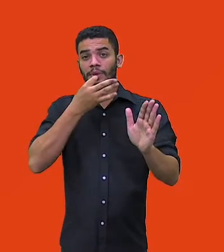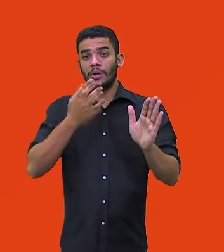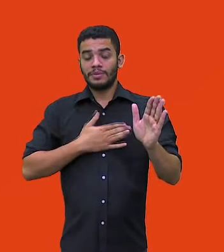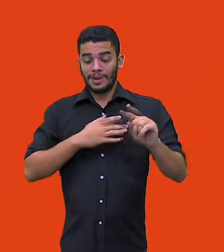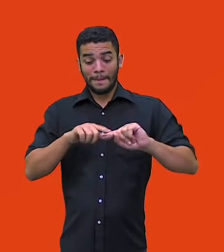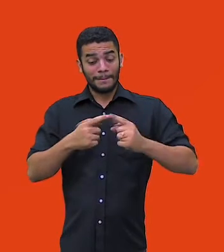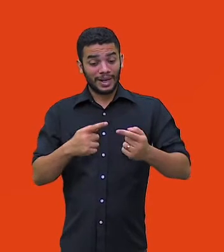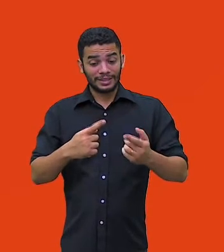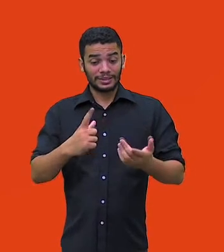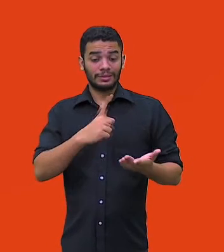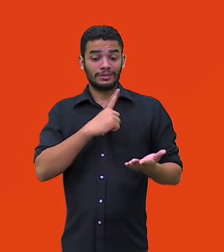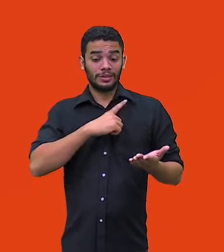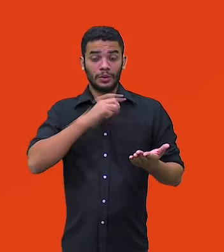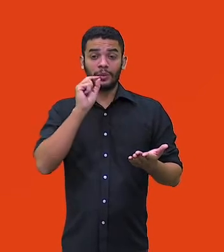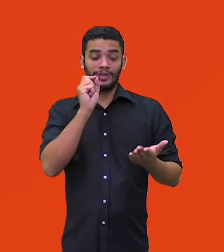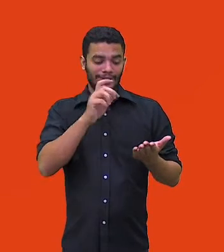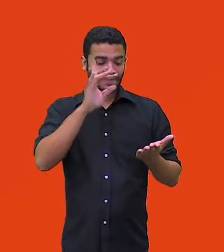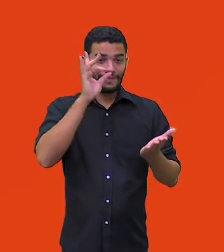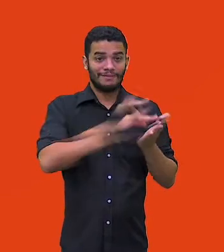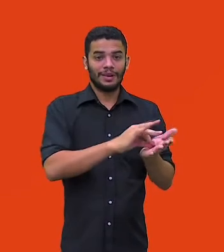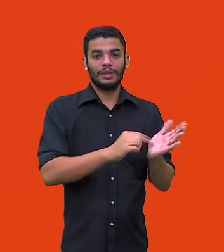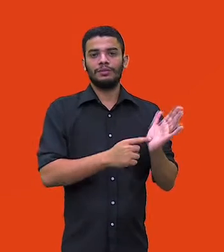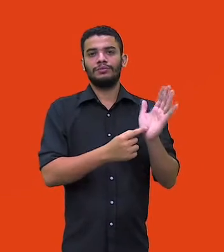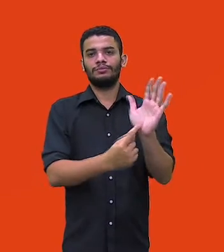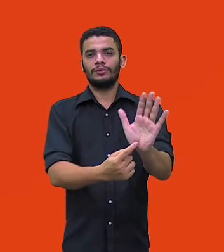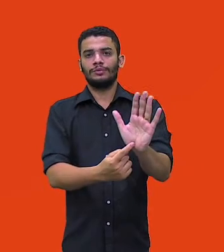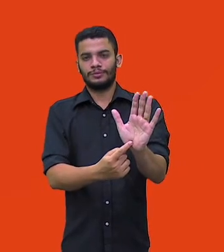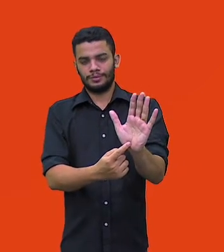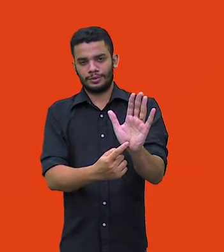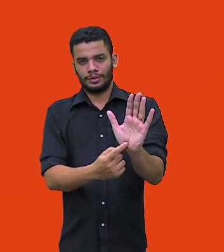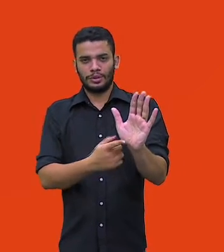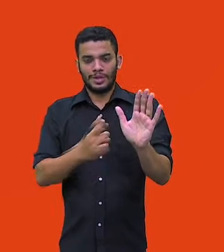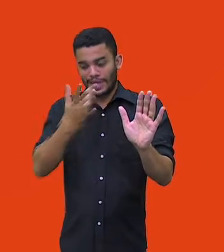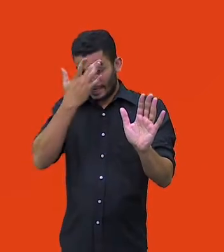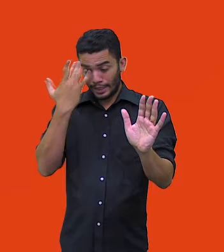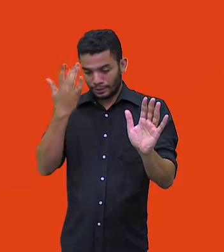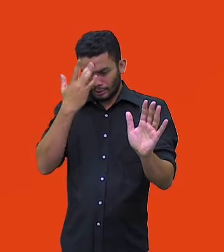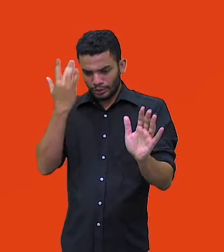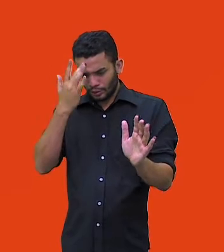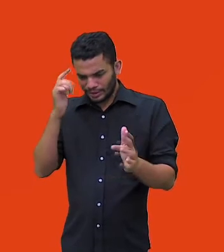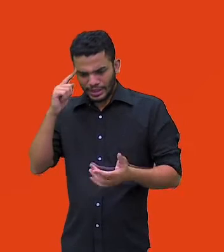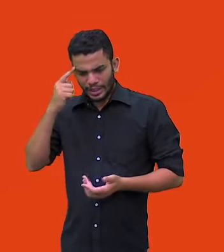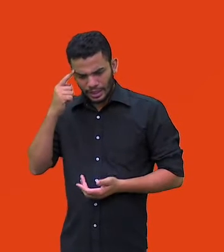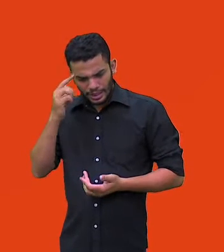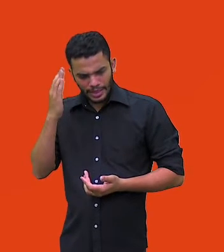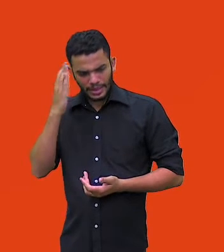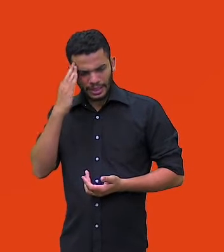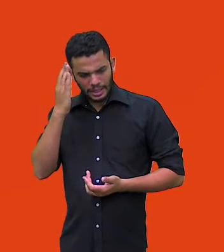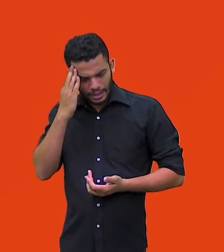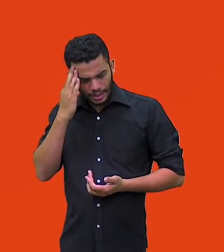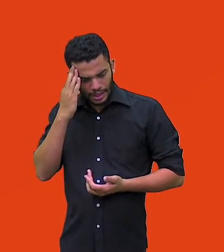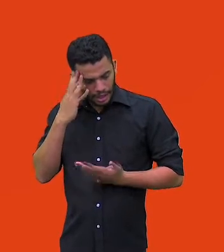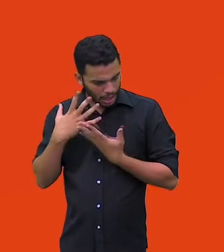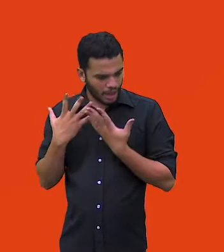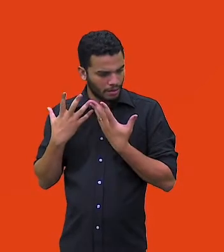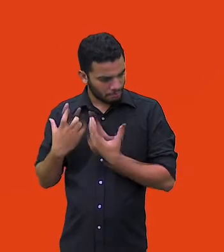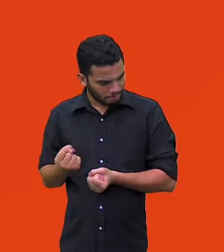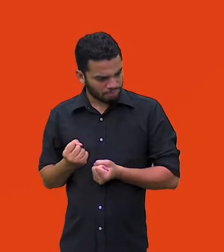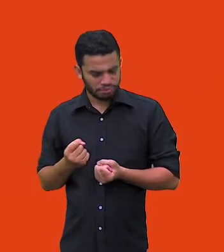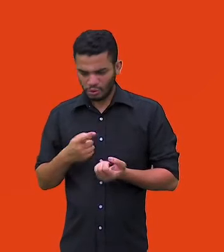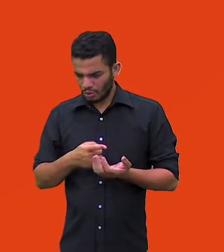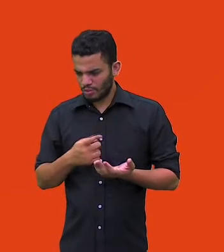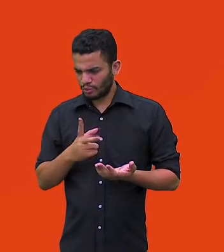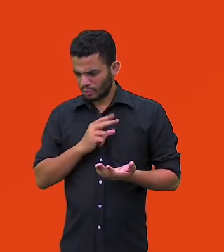essas informações, né, na intenção de induzir aí e fazer com que o leitor acredita, né, no que ele está